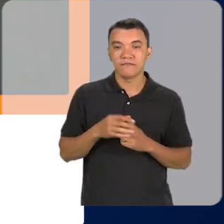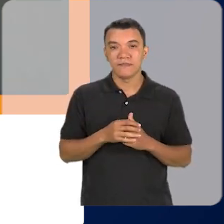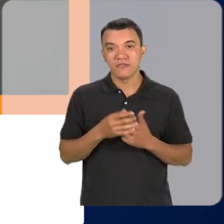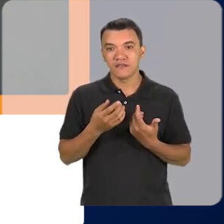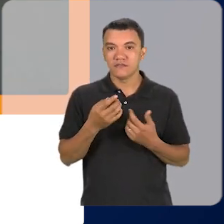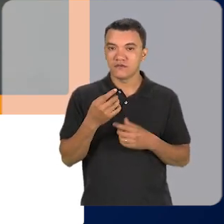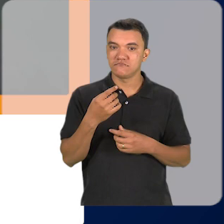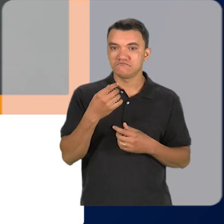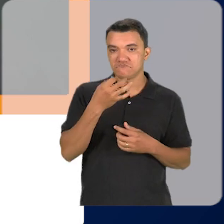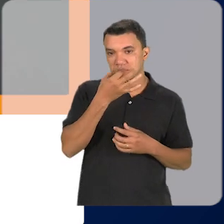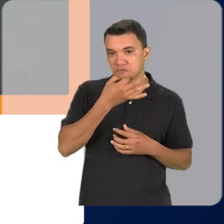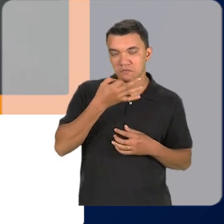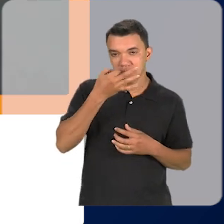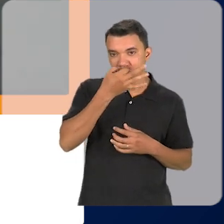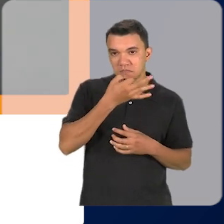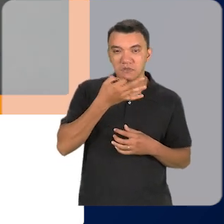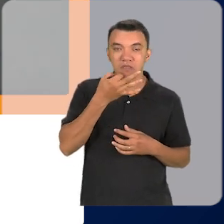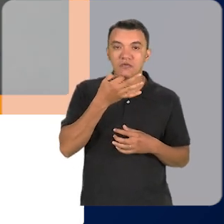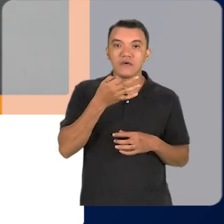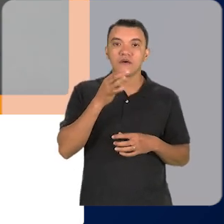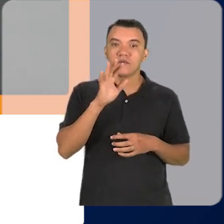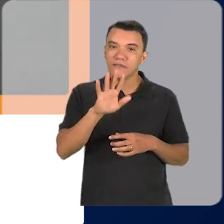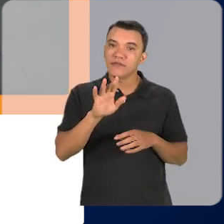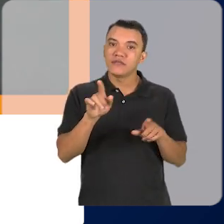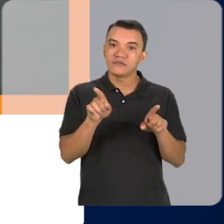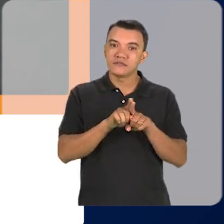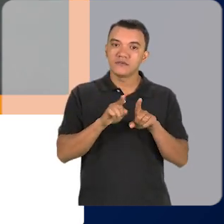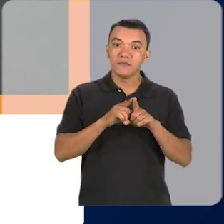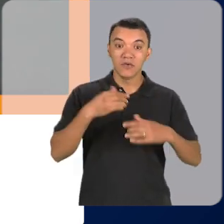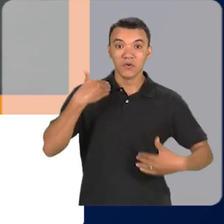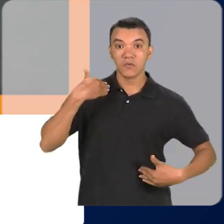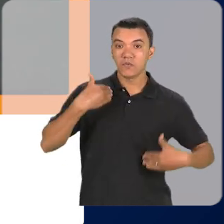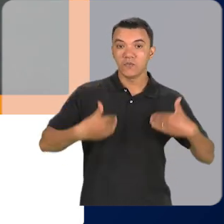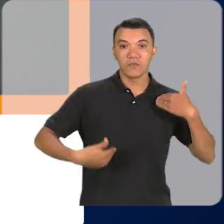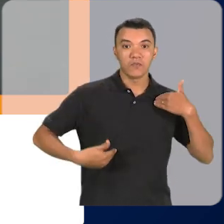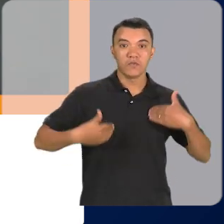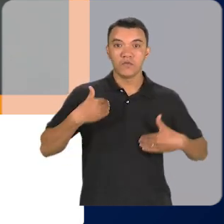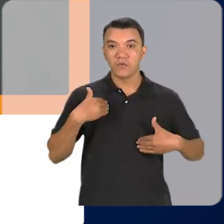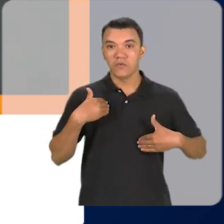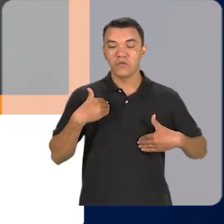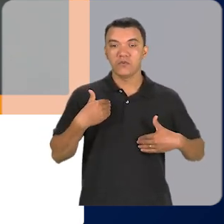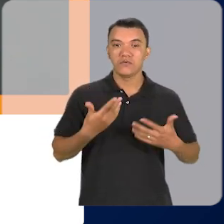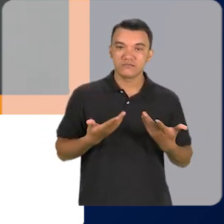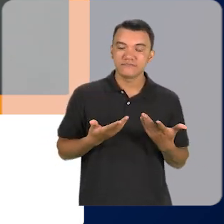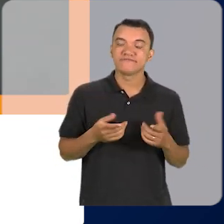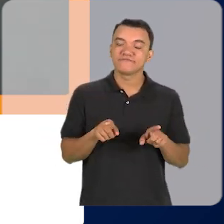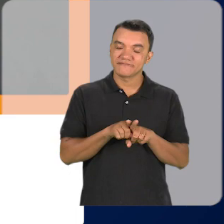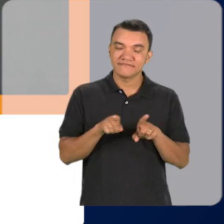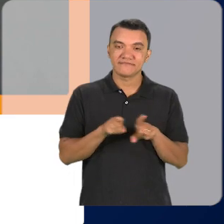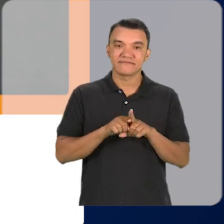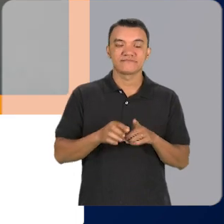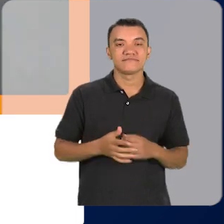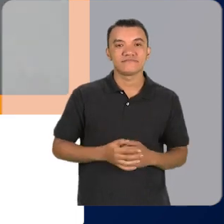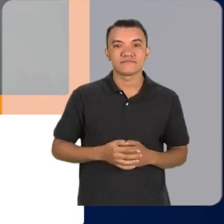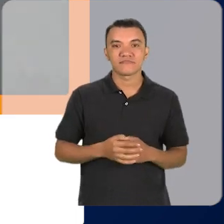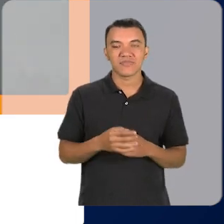da oralização, mas uma linguagem mesmo corporal. Quando nós pensamos em